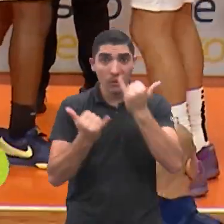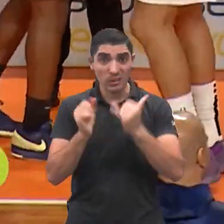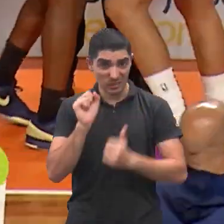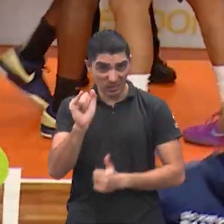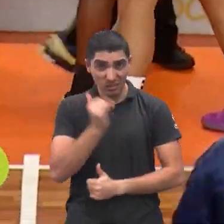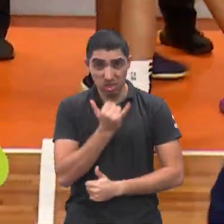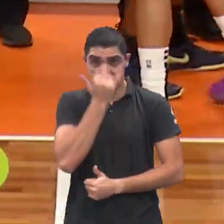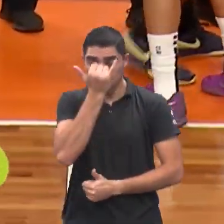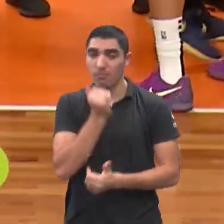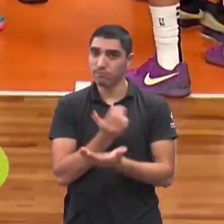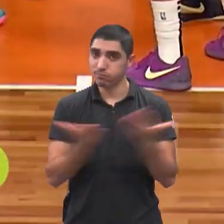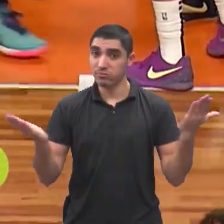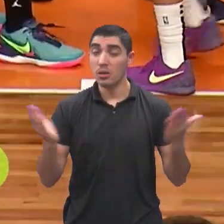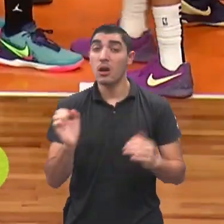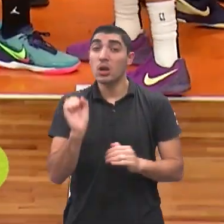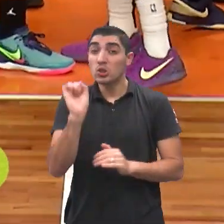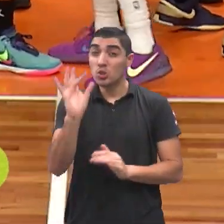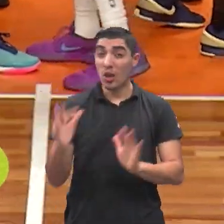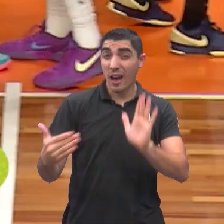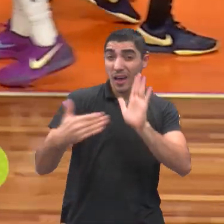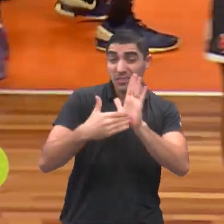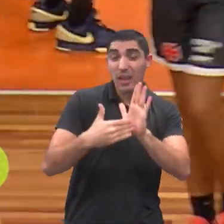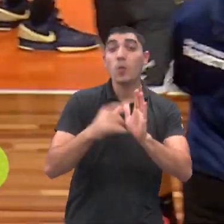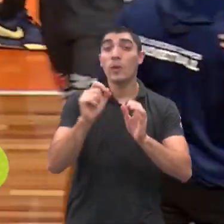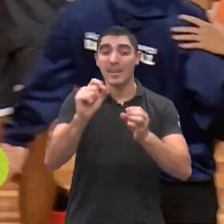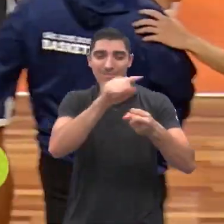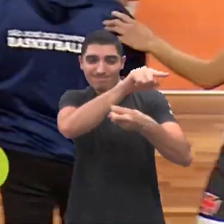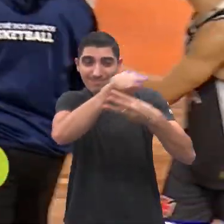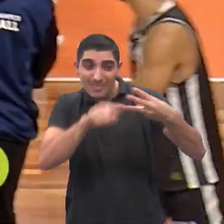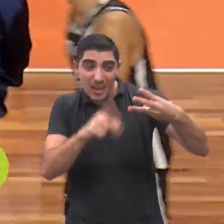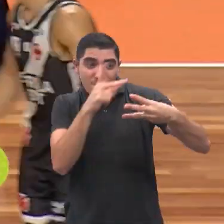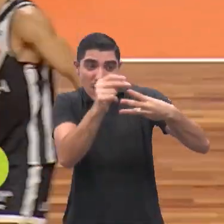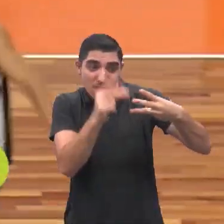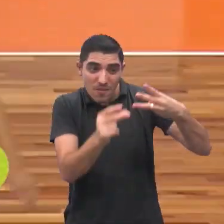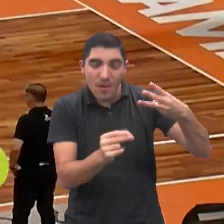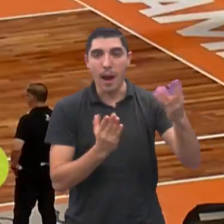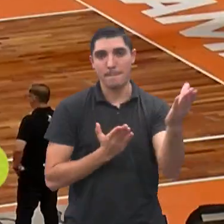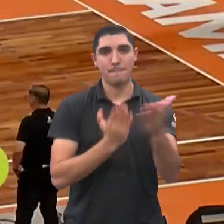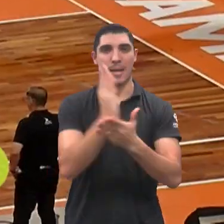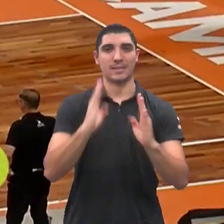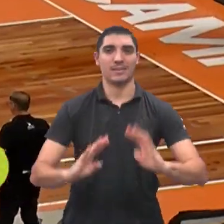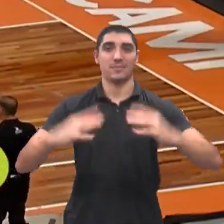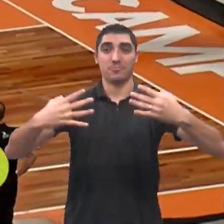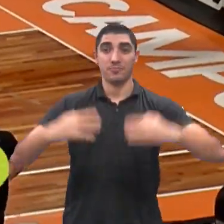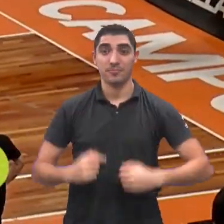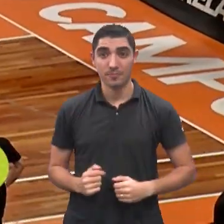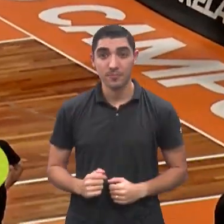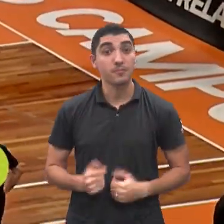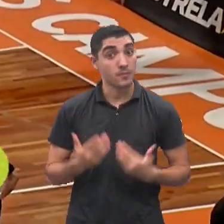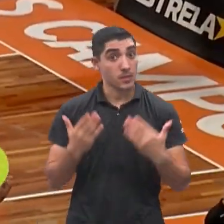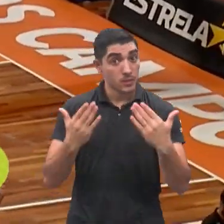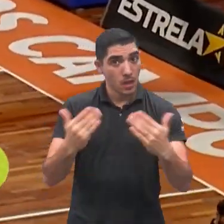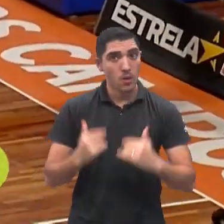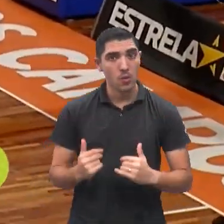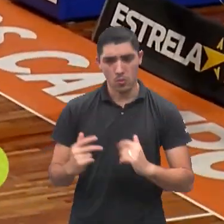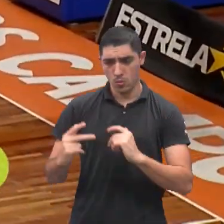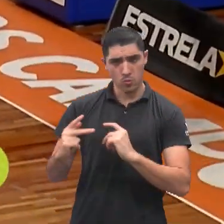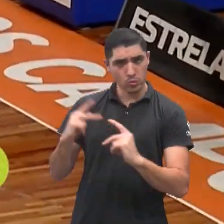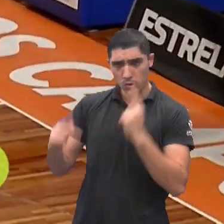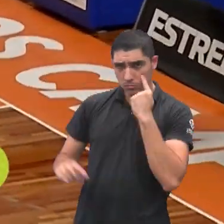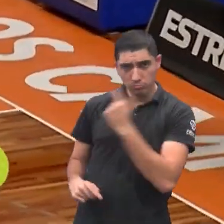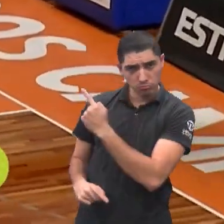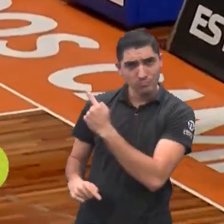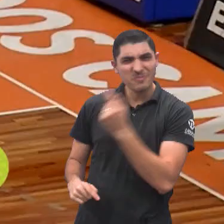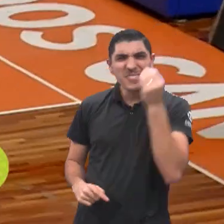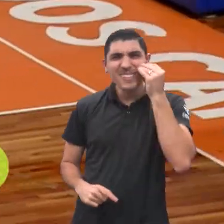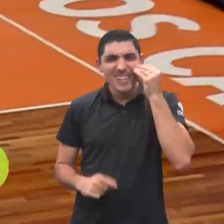3 vitórias para levar os joseenses às quartas de final do NBB. Por isso, Vieta tentou sua